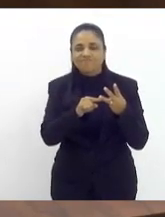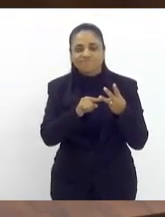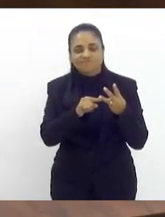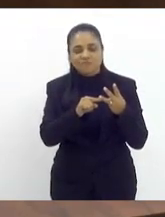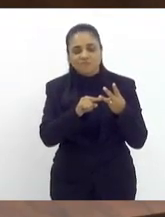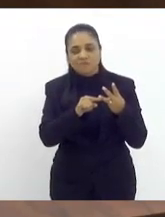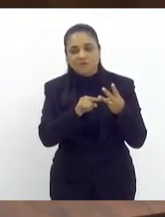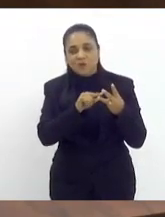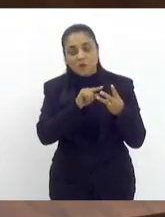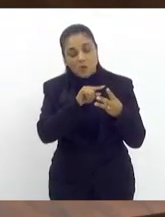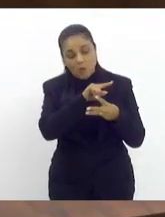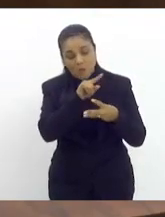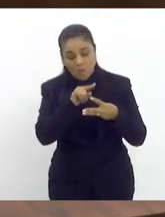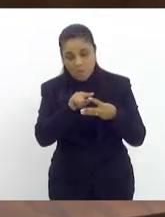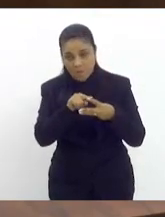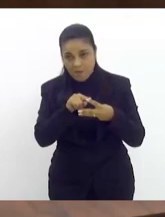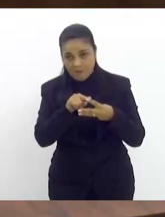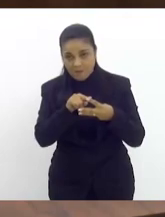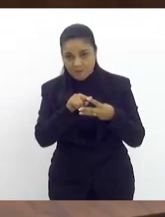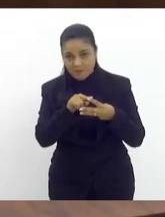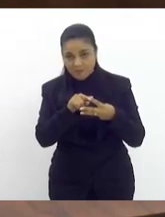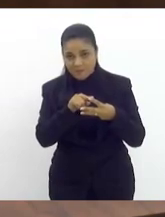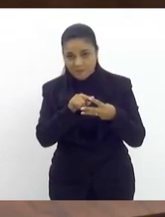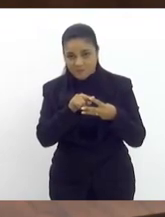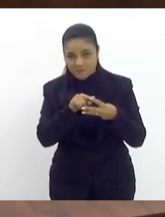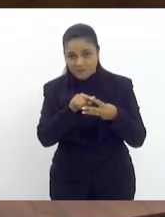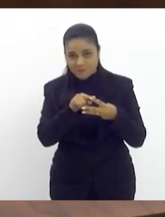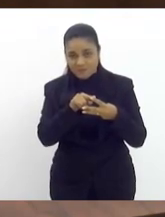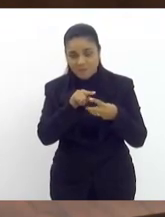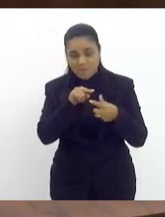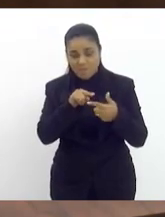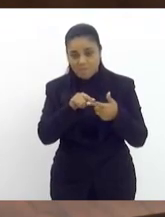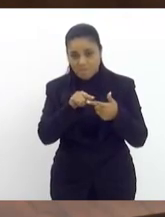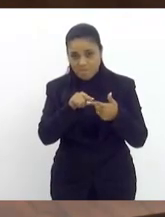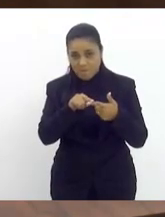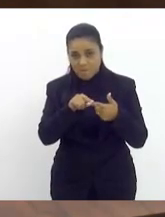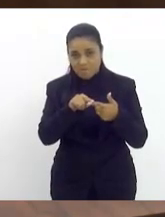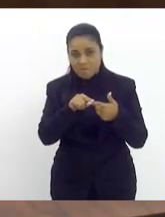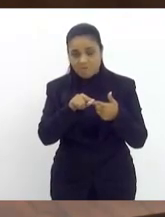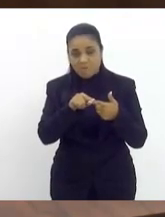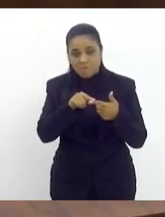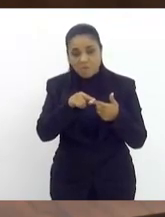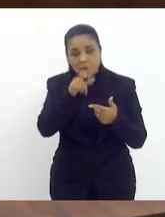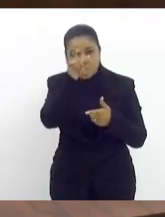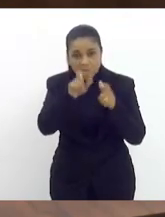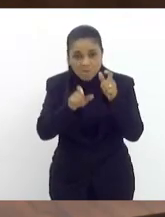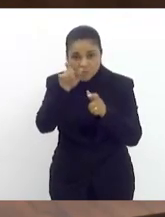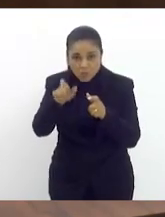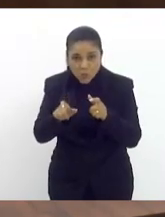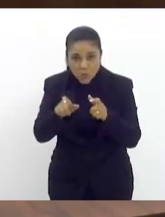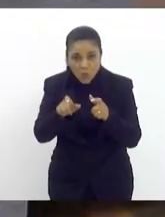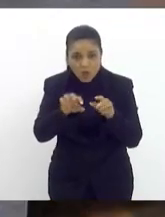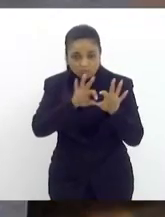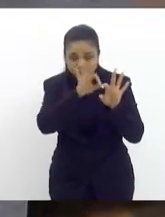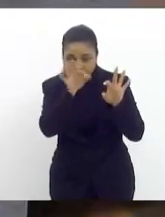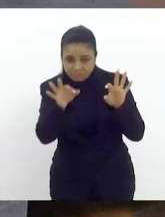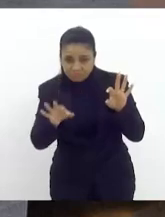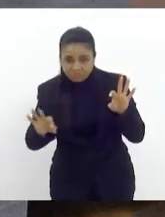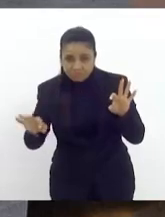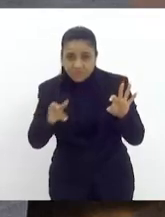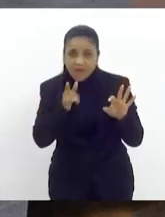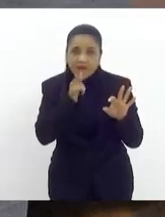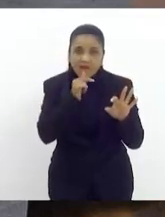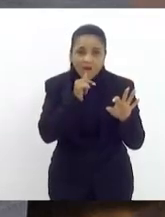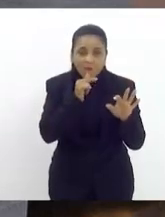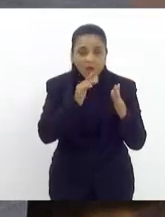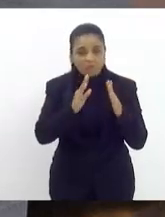Um, deixar mais gente, por mais tempo, sem saneamento básico, sem abastecimento de água, a